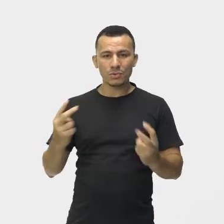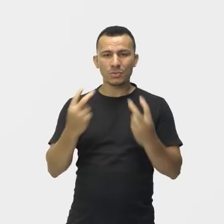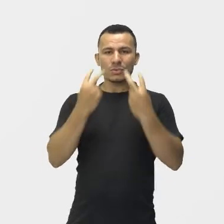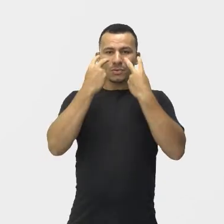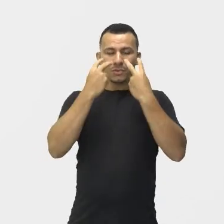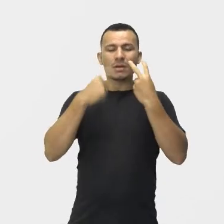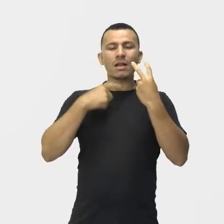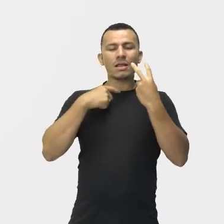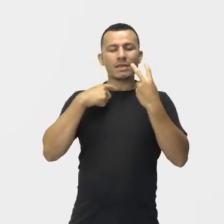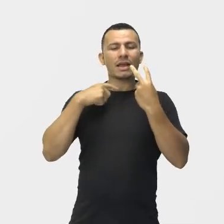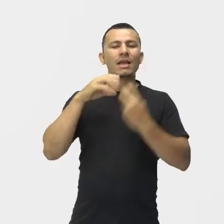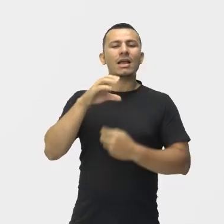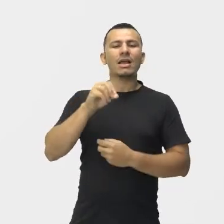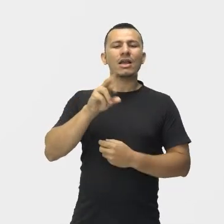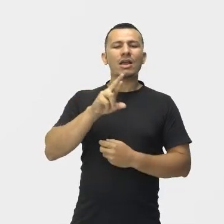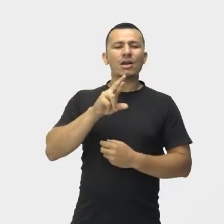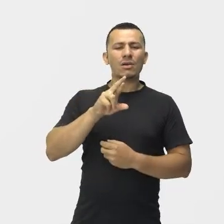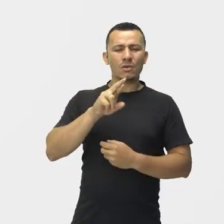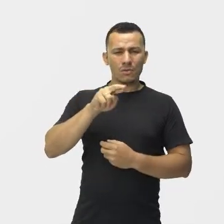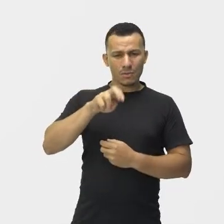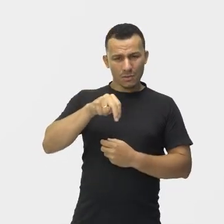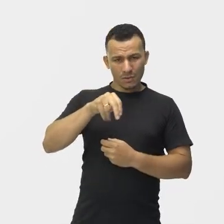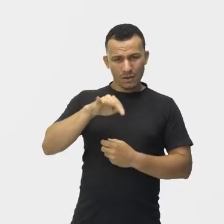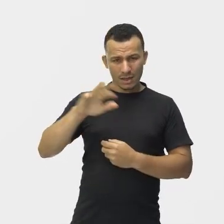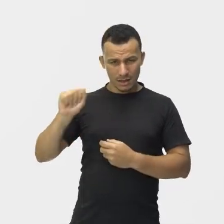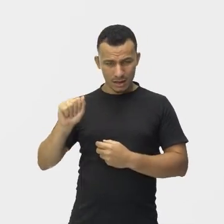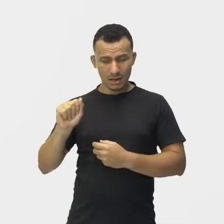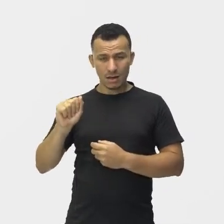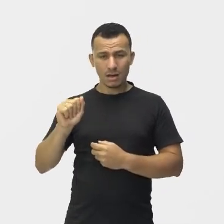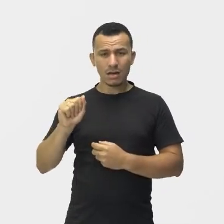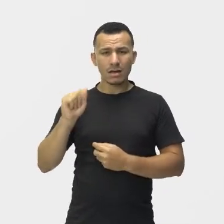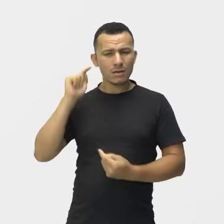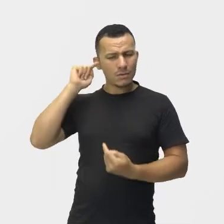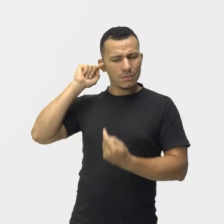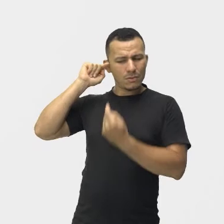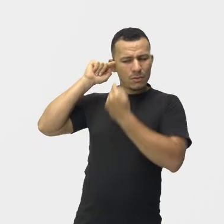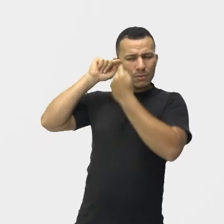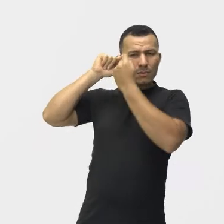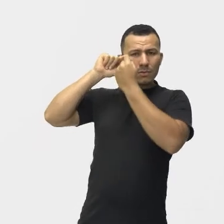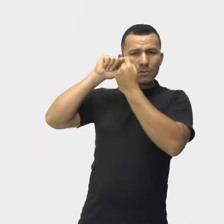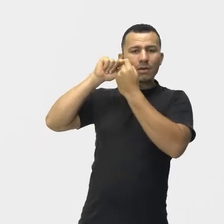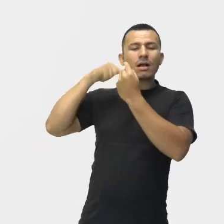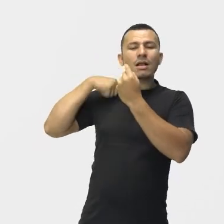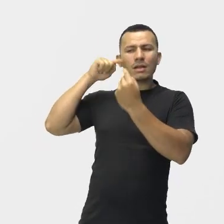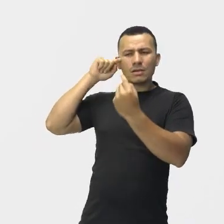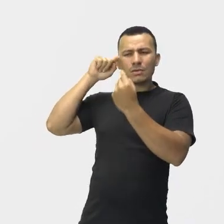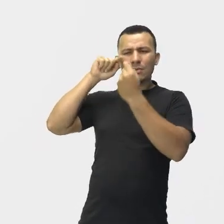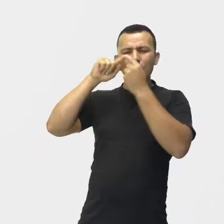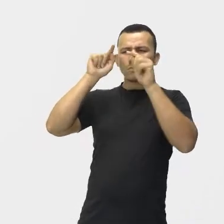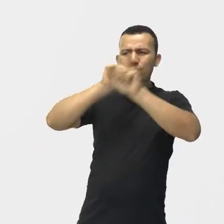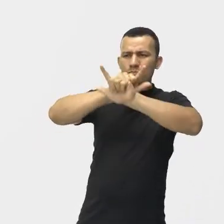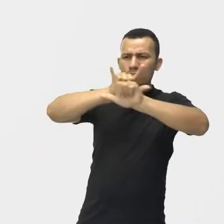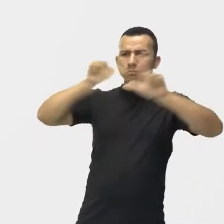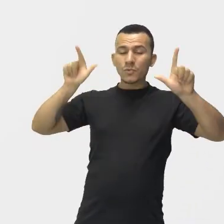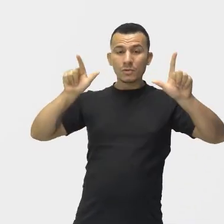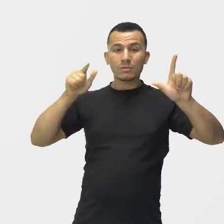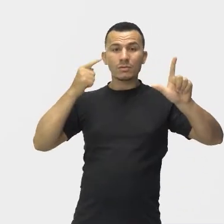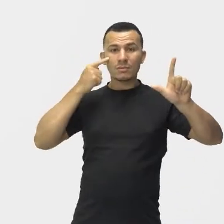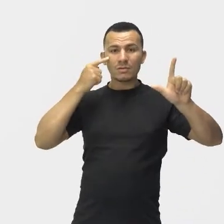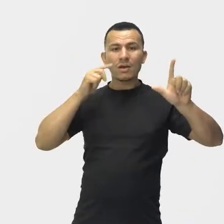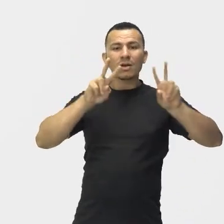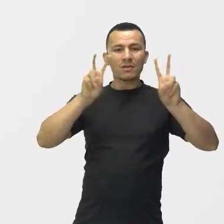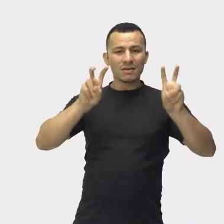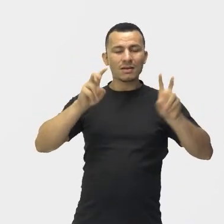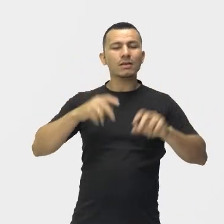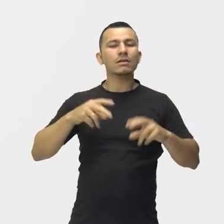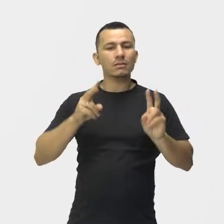da córnea e chegando ao cristalino, ela é focada de forma nítida sobre a retina. Então, olha